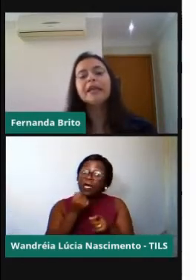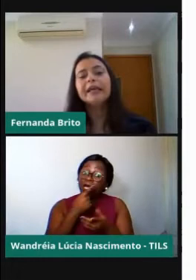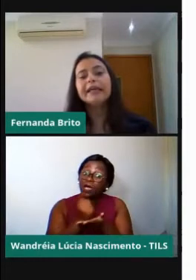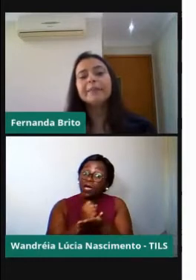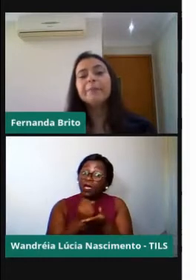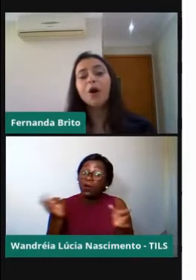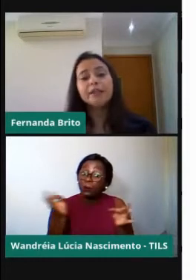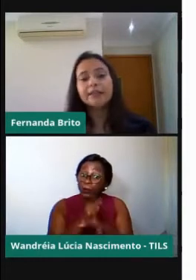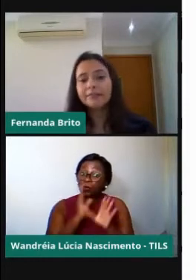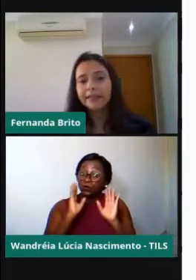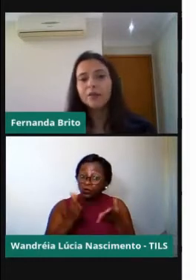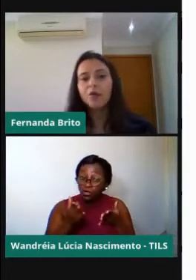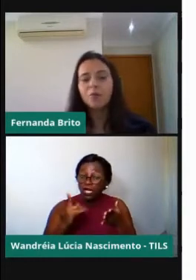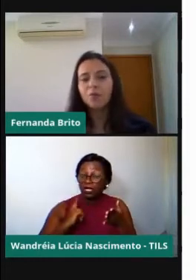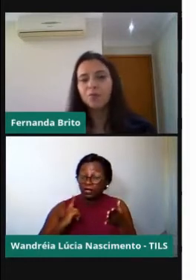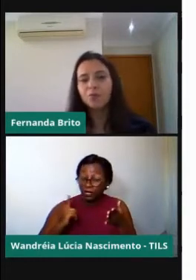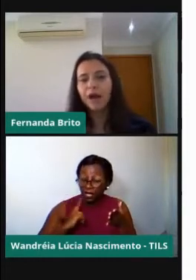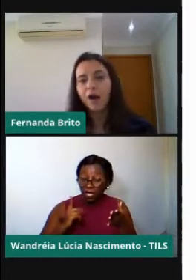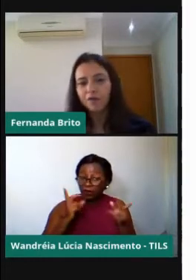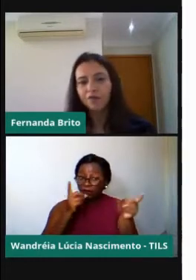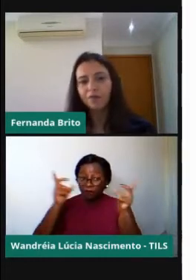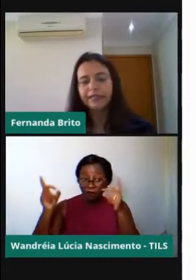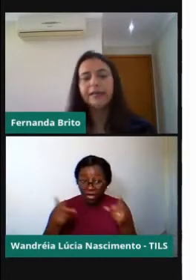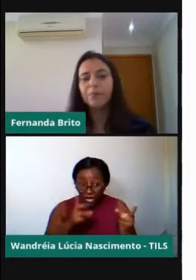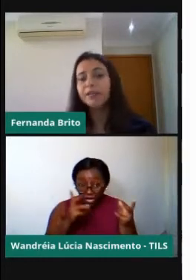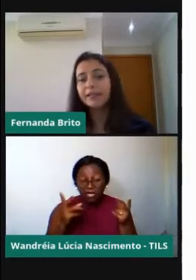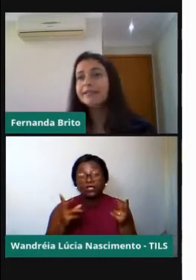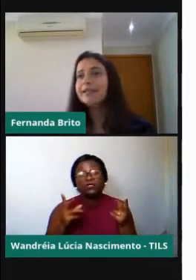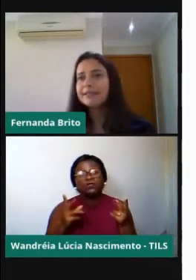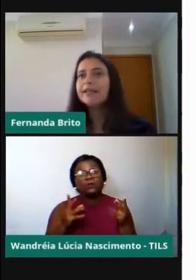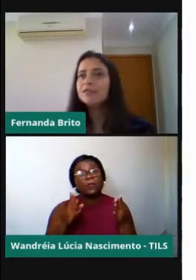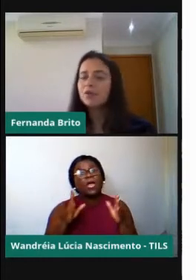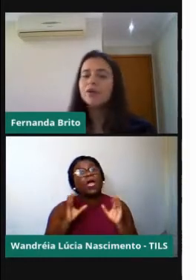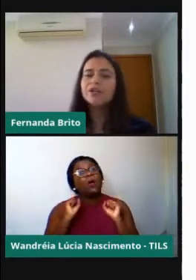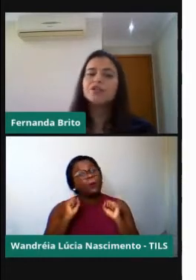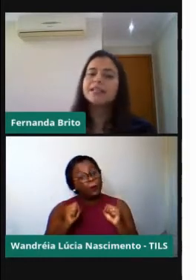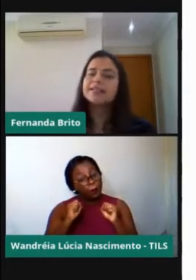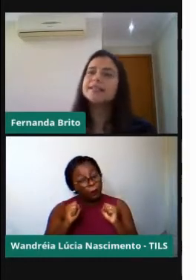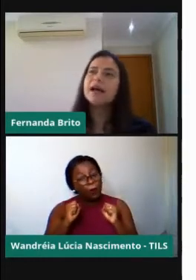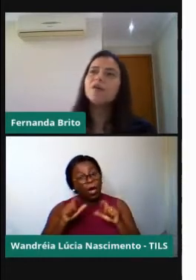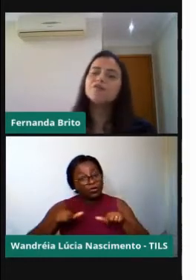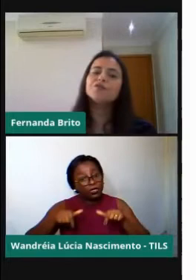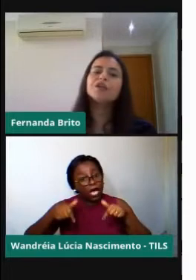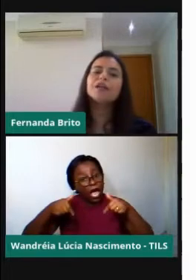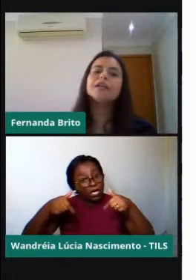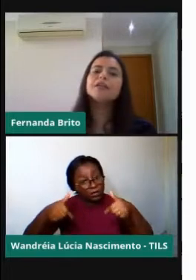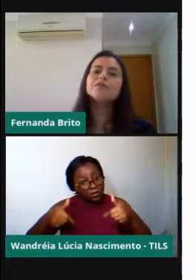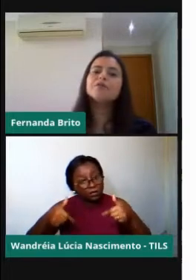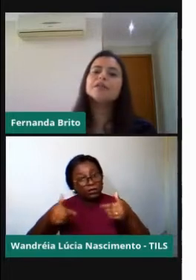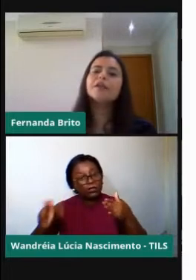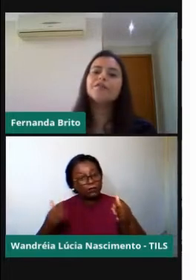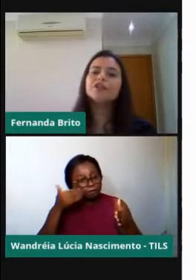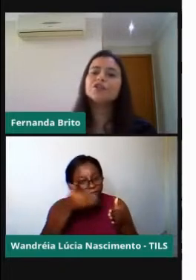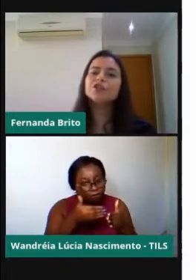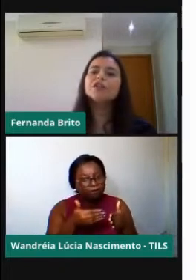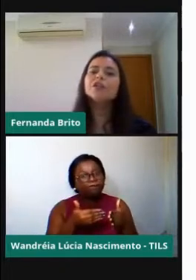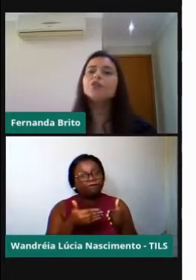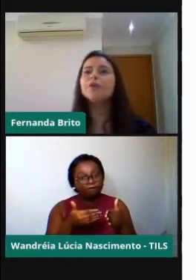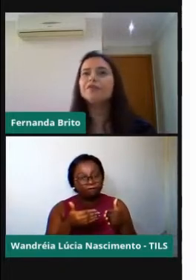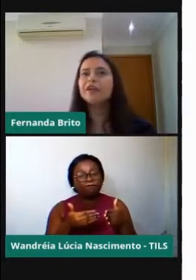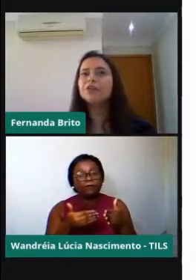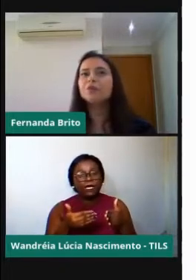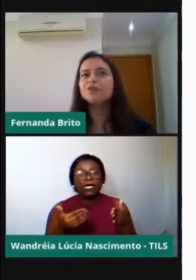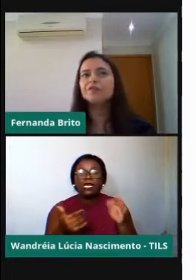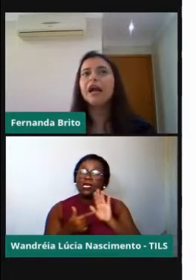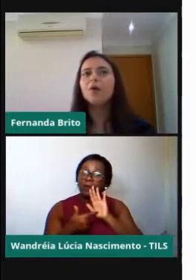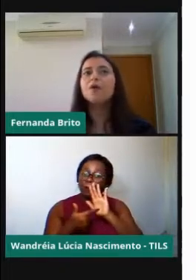mercado, podem ter como alvo, né, podem exercer ações nesses alvos, e isso se refletir